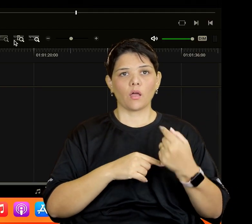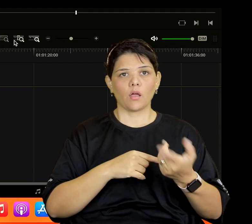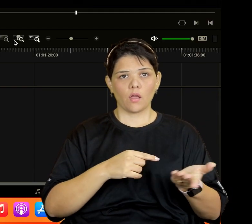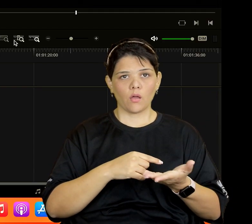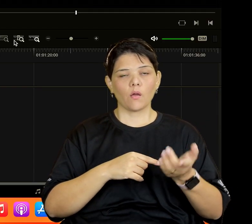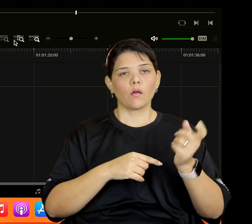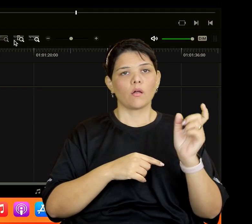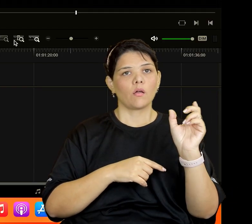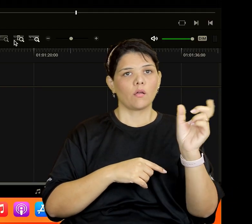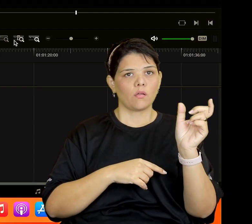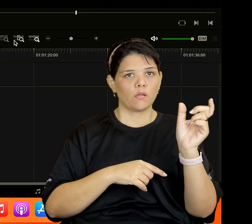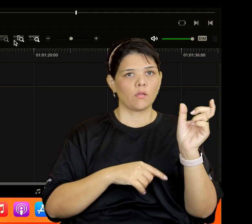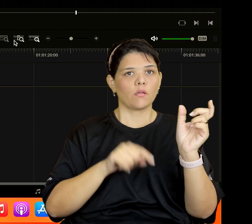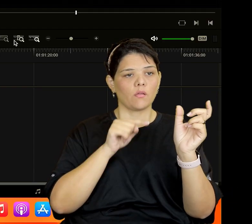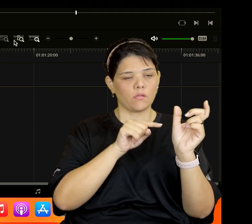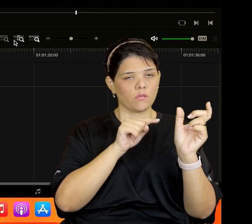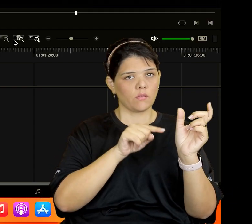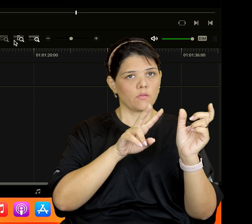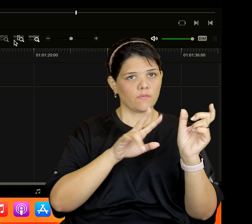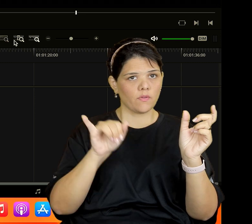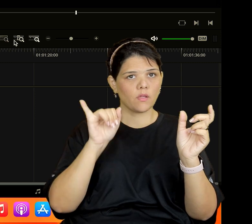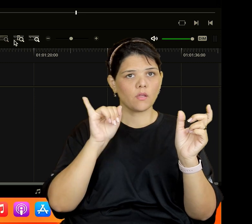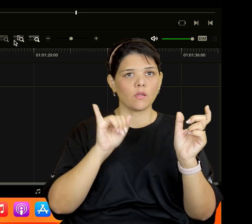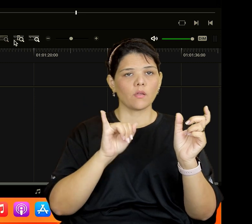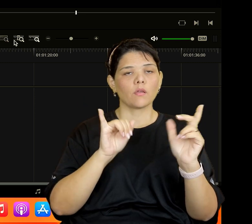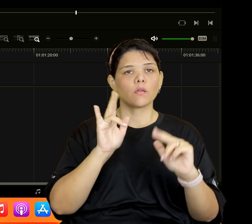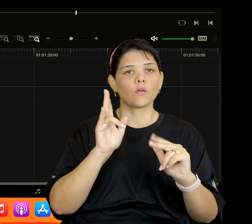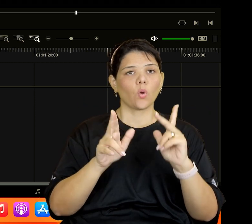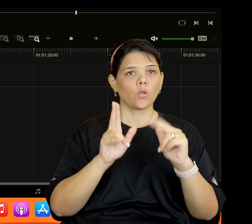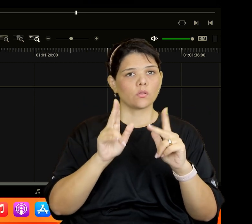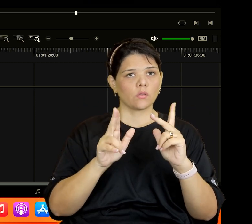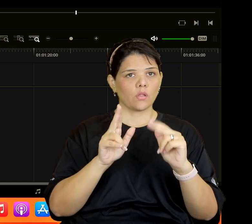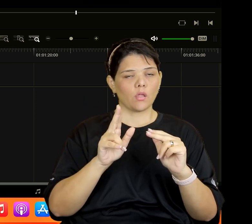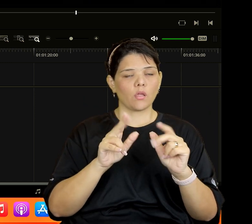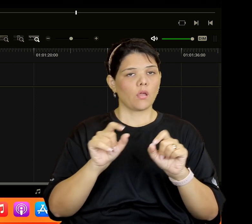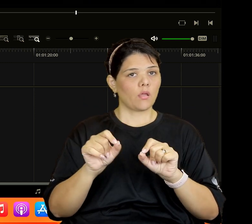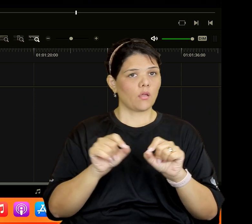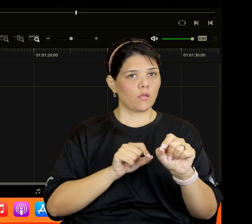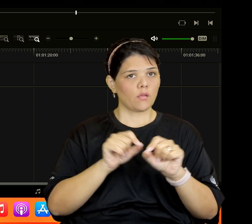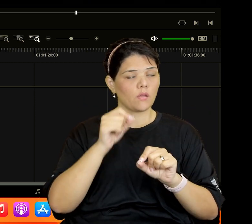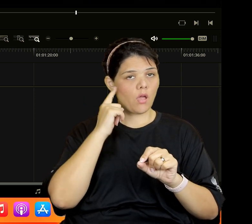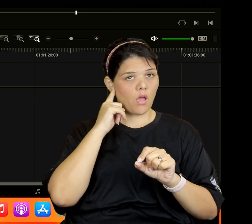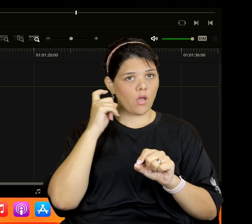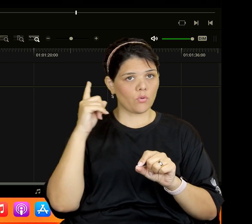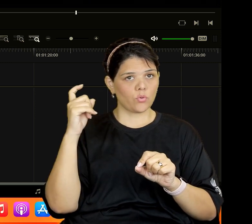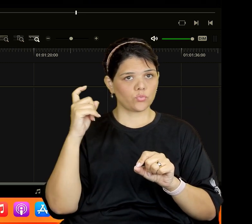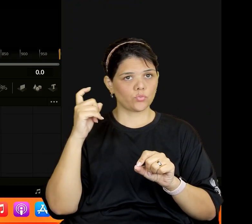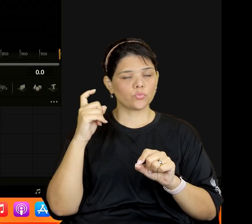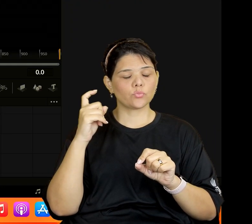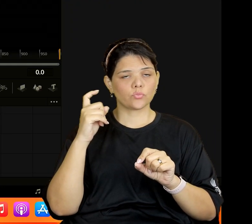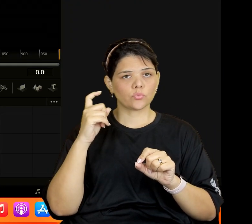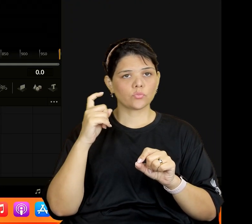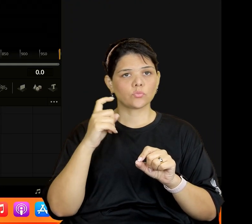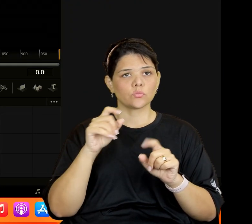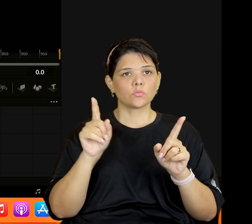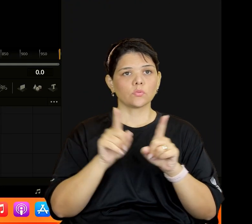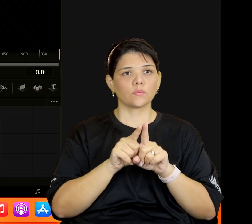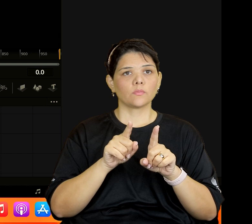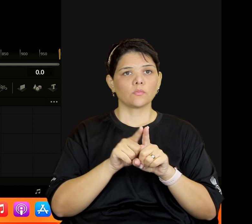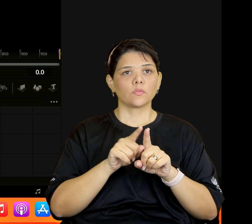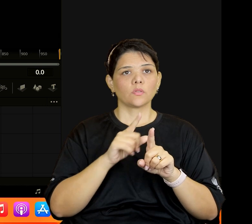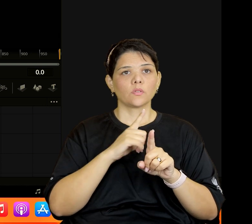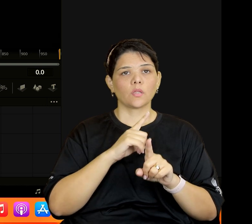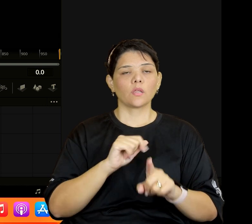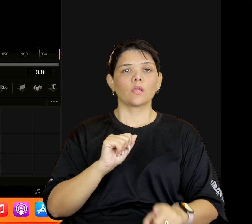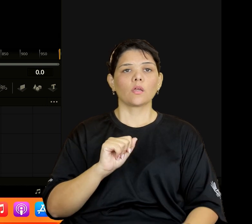mesmo, aqui que você vai cortar, mixar o áudio e tudo mais. Daqui pra frente a gente tem o Fusion, que é o After Effects